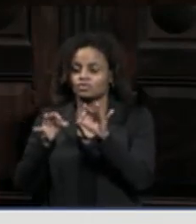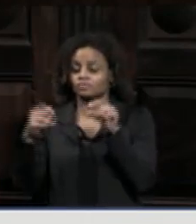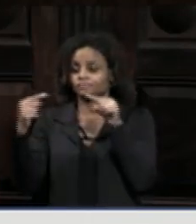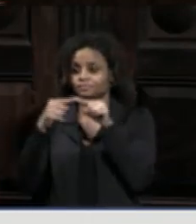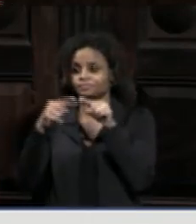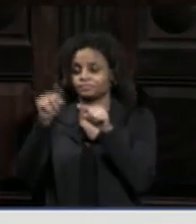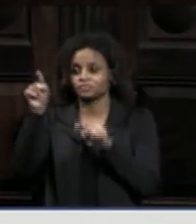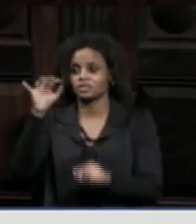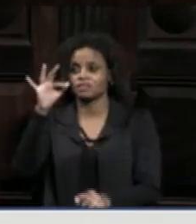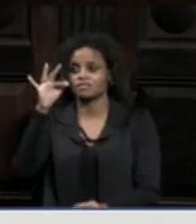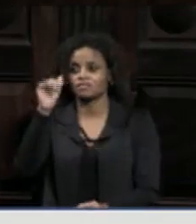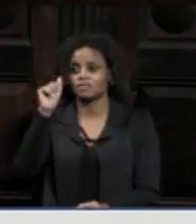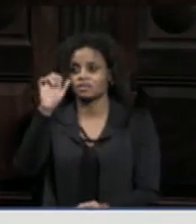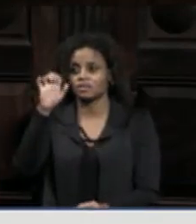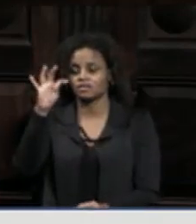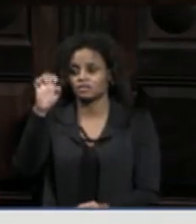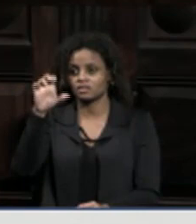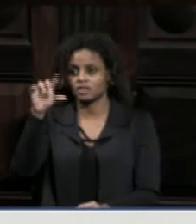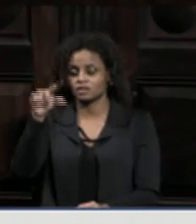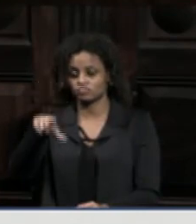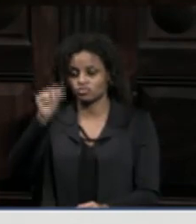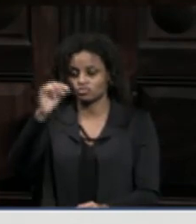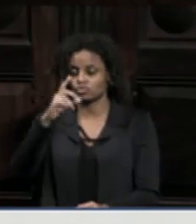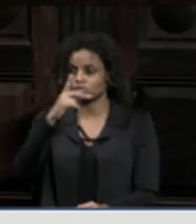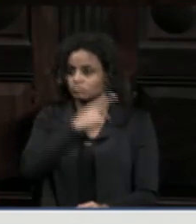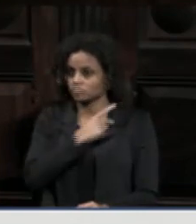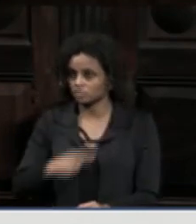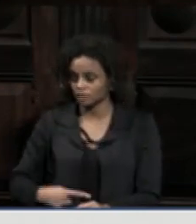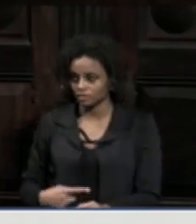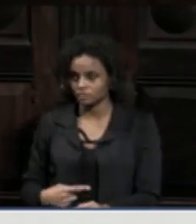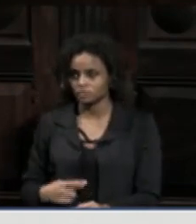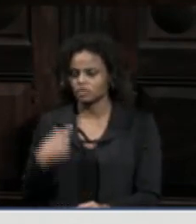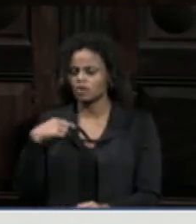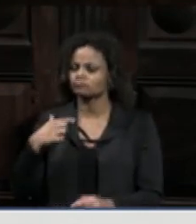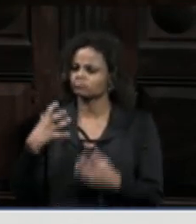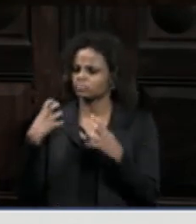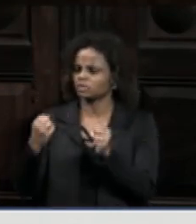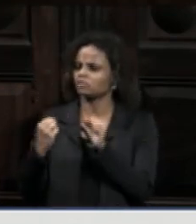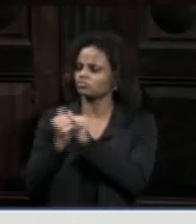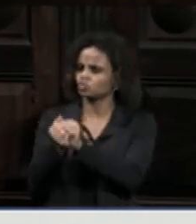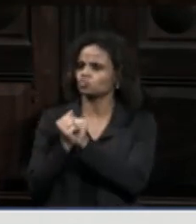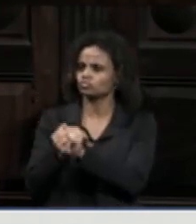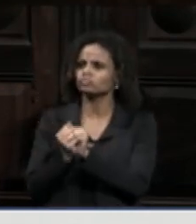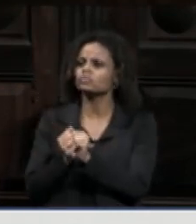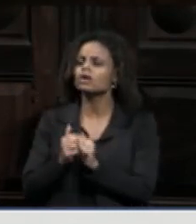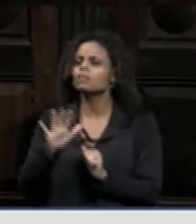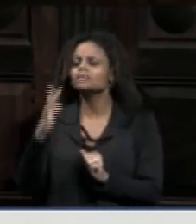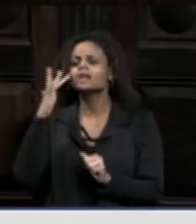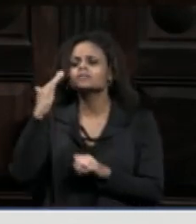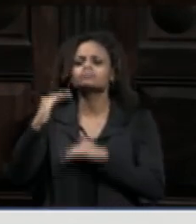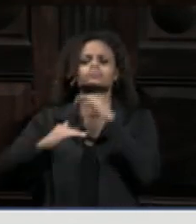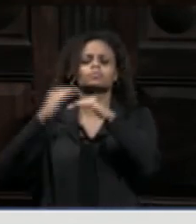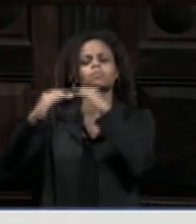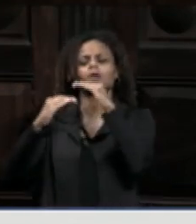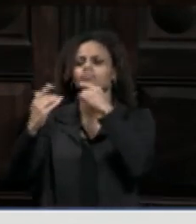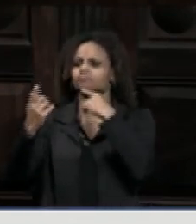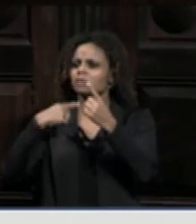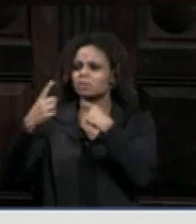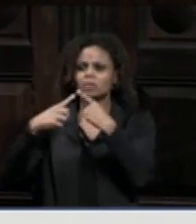aqui inúmeras vezes, sou favorável à matéria, mas acho que a gente precisa avançar para além dessa